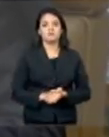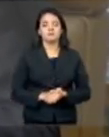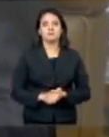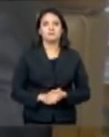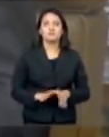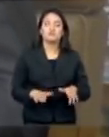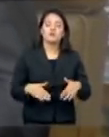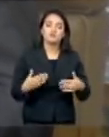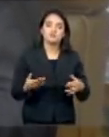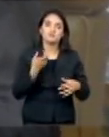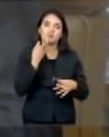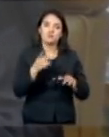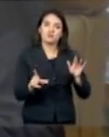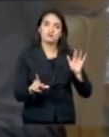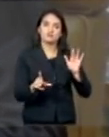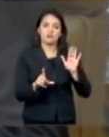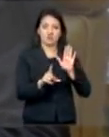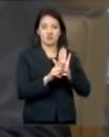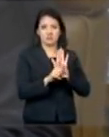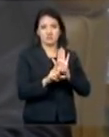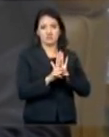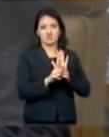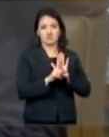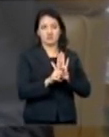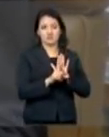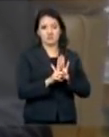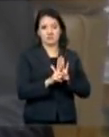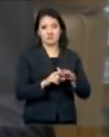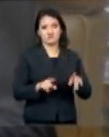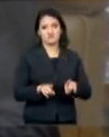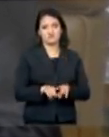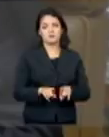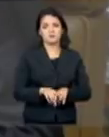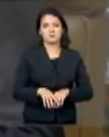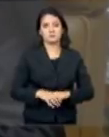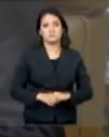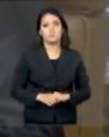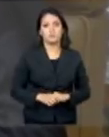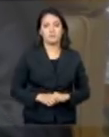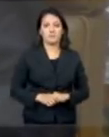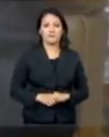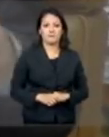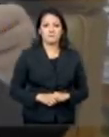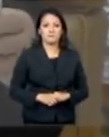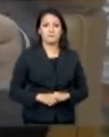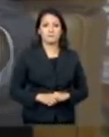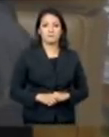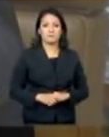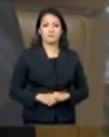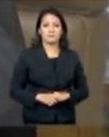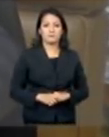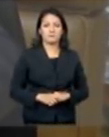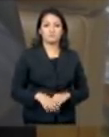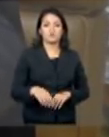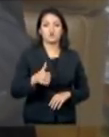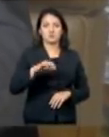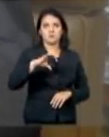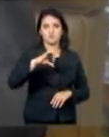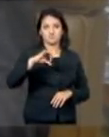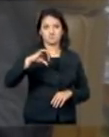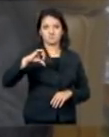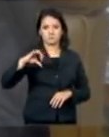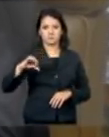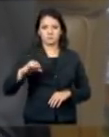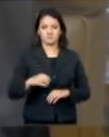97 80 e 90 784 de 2 de 1999